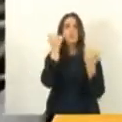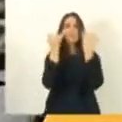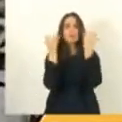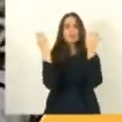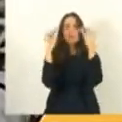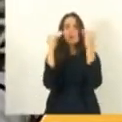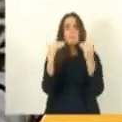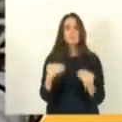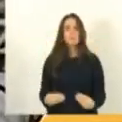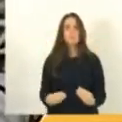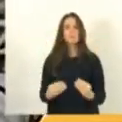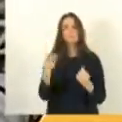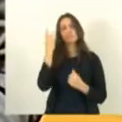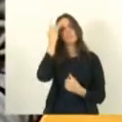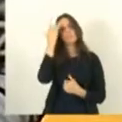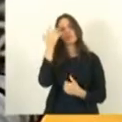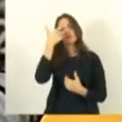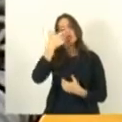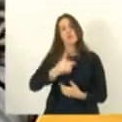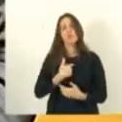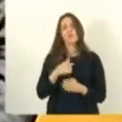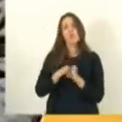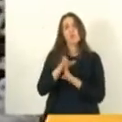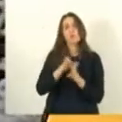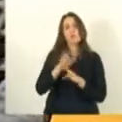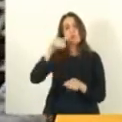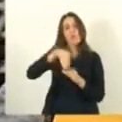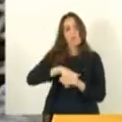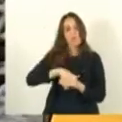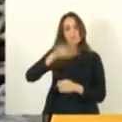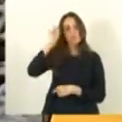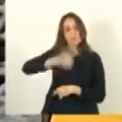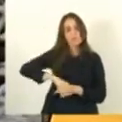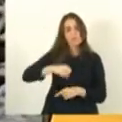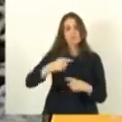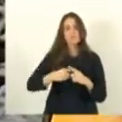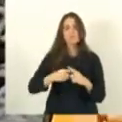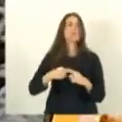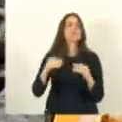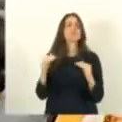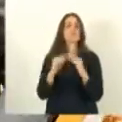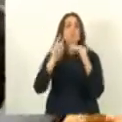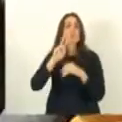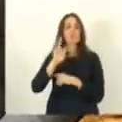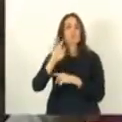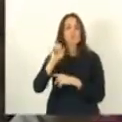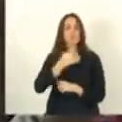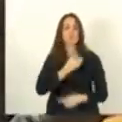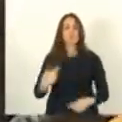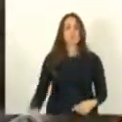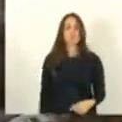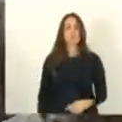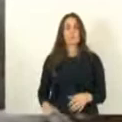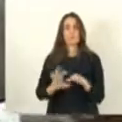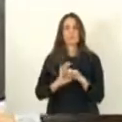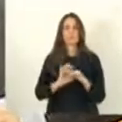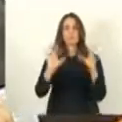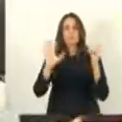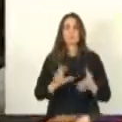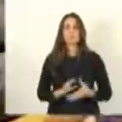esse é o meu voto pela manutenção do veto total. Coloco a matéria em discussão. Quero deputado discutir, Sérgio Magés, para discutir a matéria.